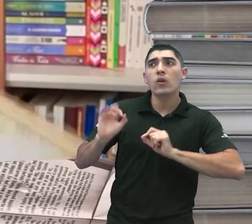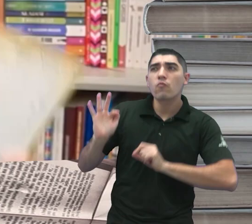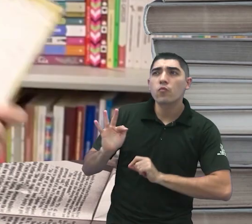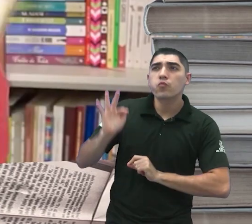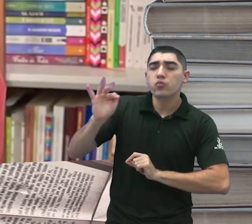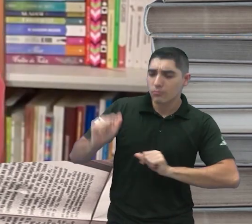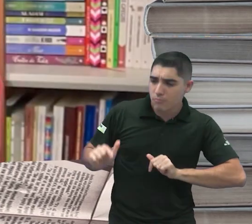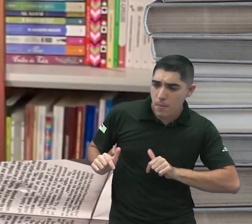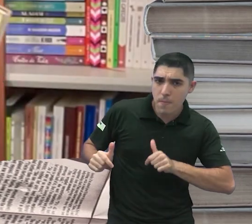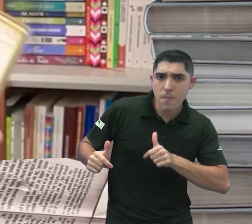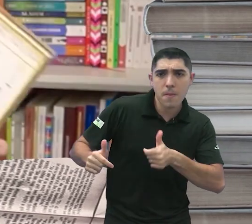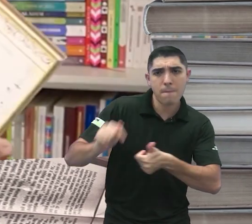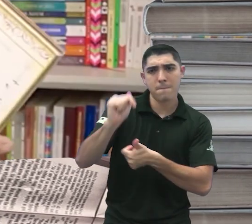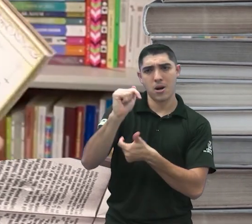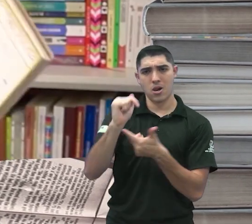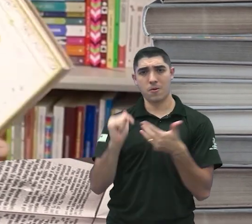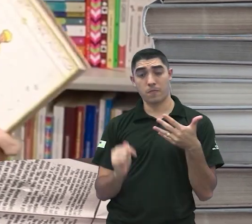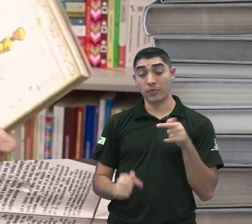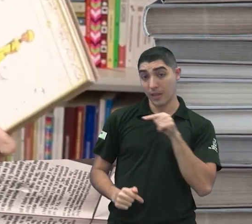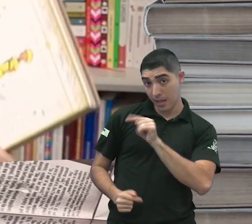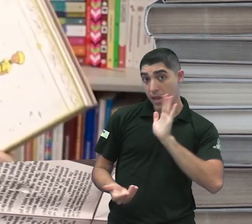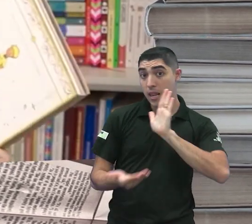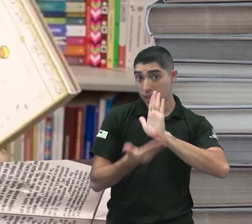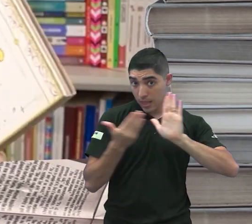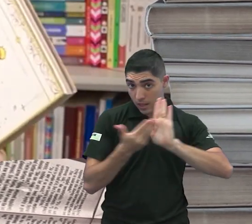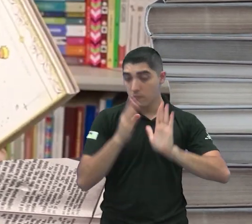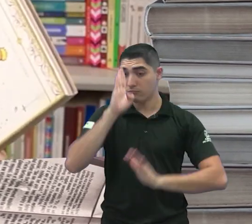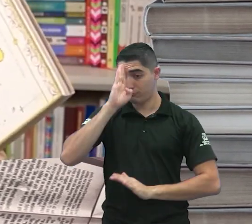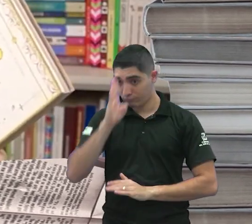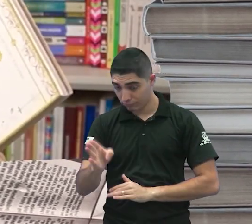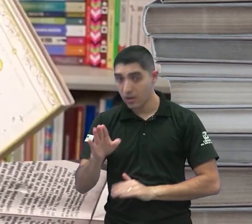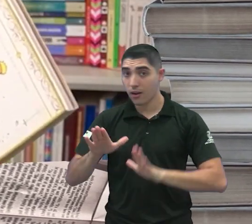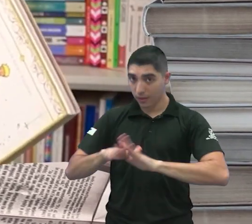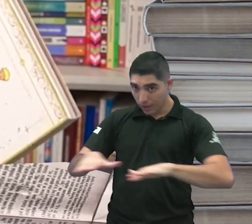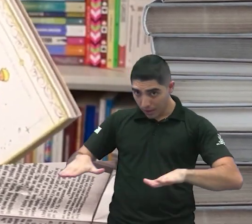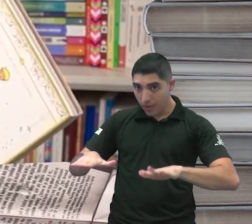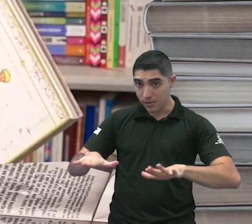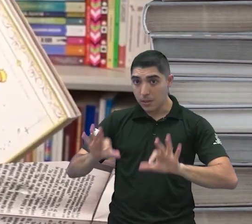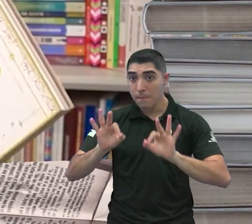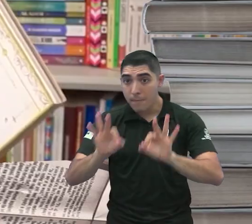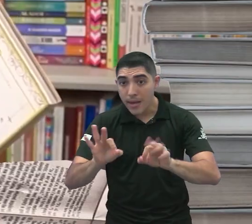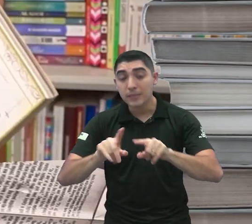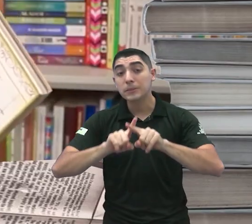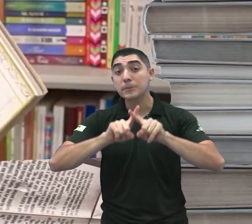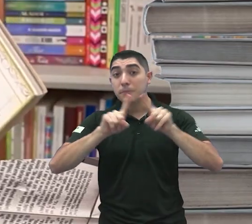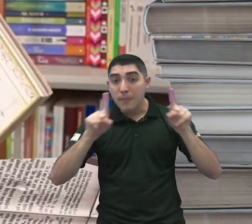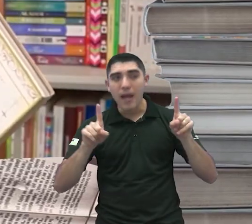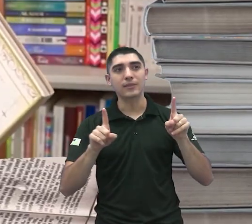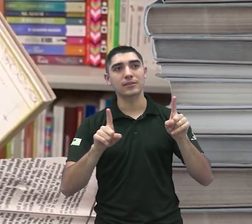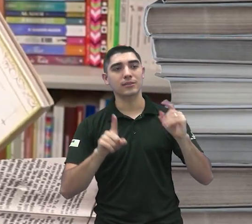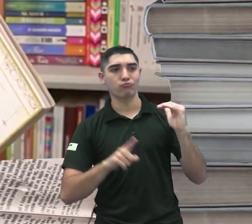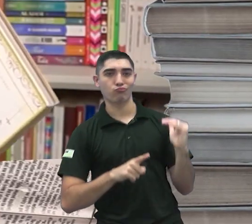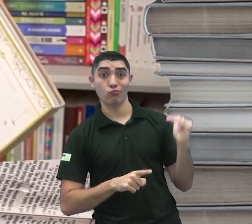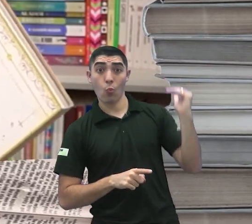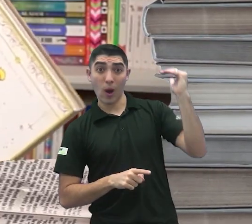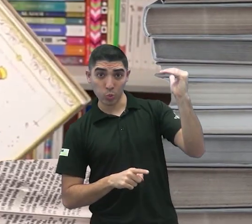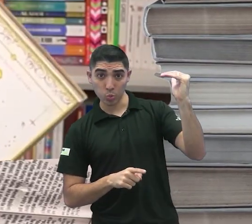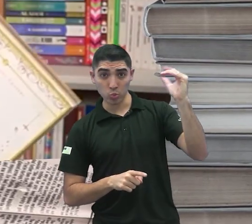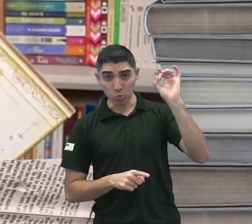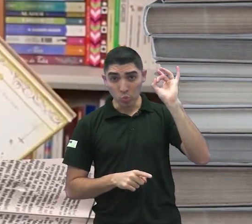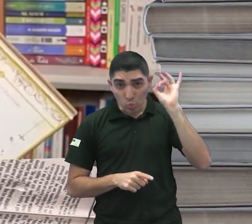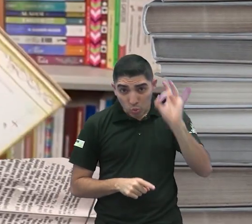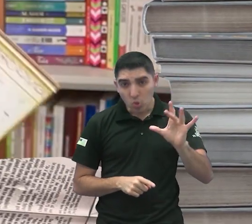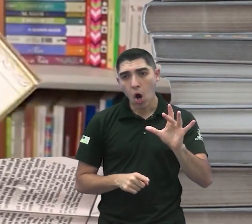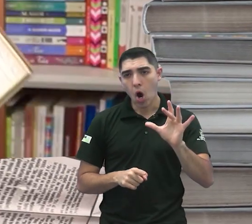caminhando. Então, ele foi um livro escrito para crianças, mas talvez um livro escrito para crianças por um adulto que não